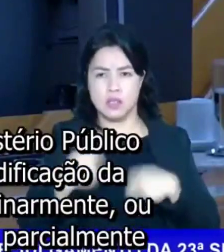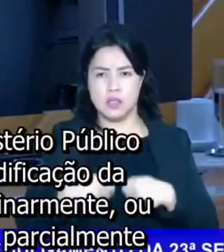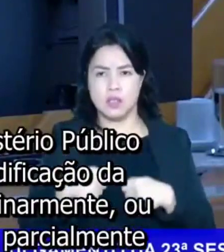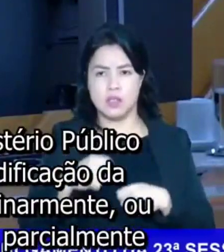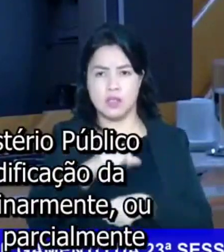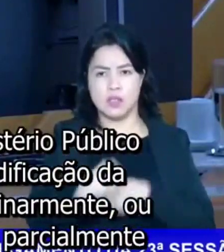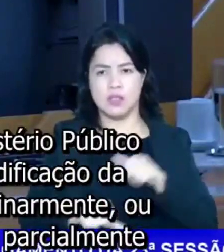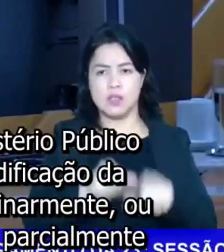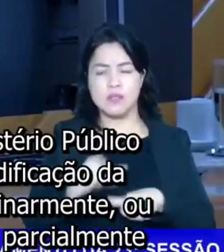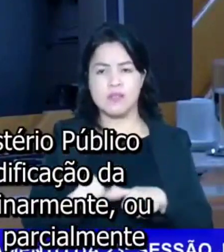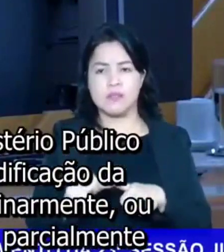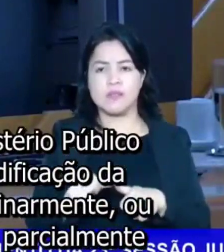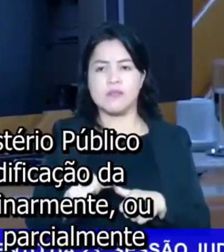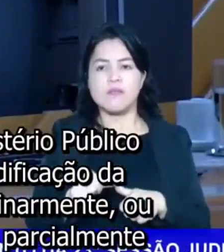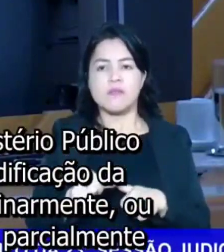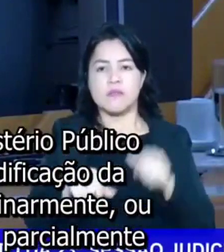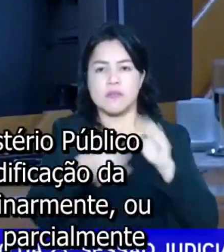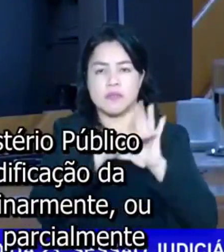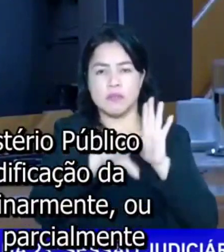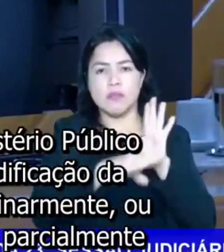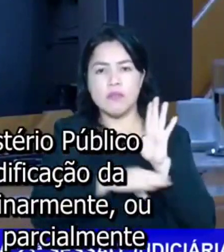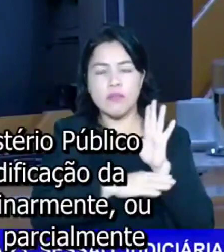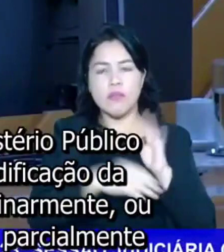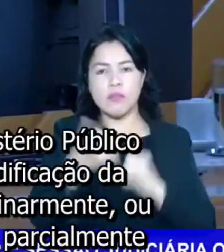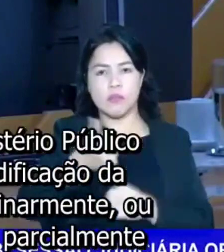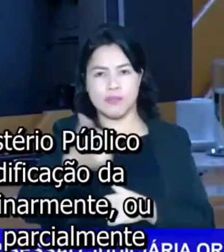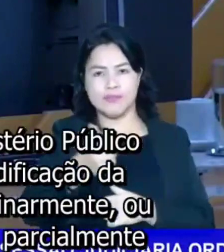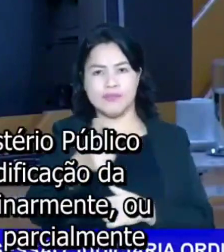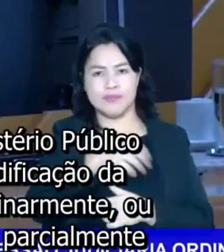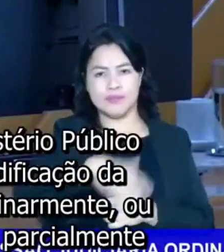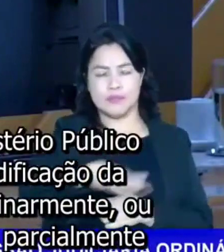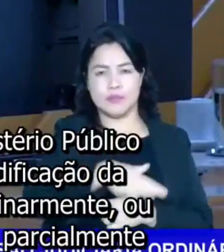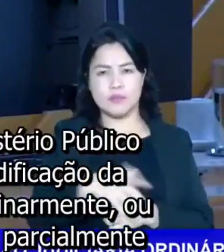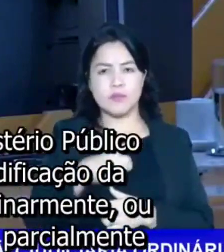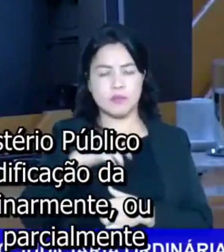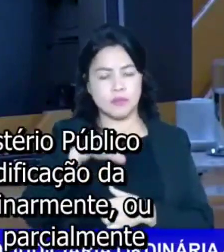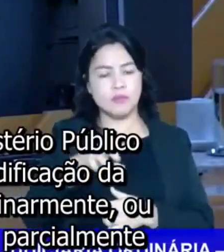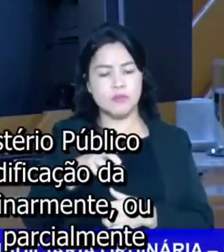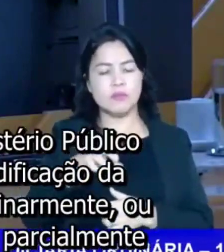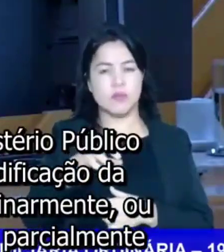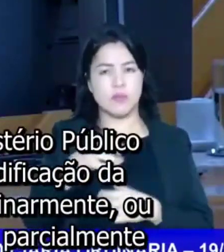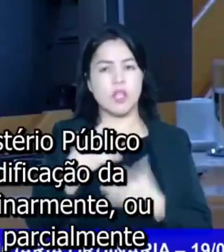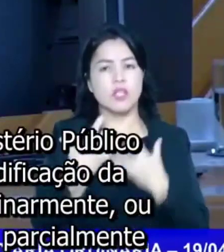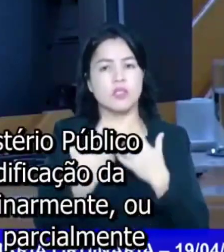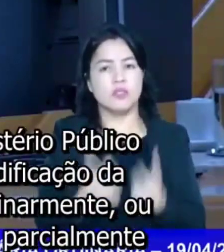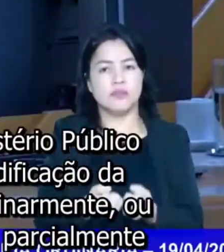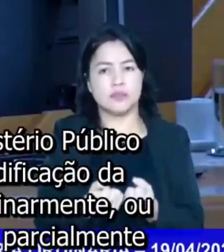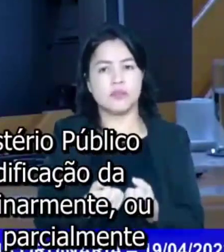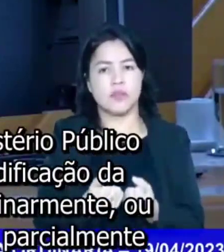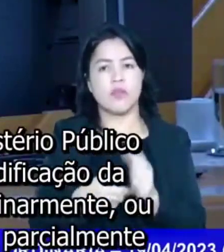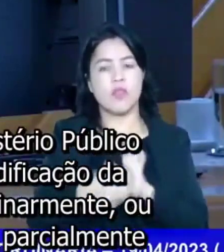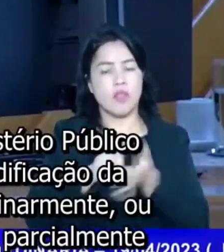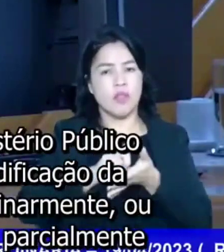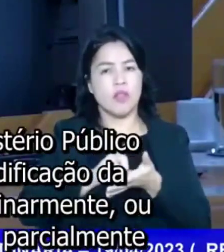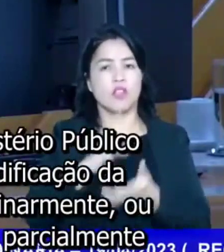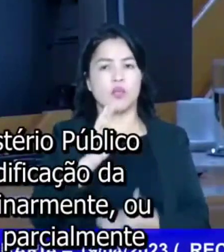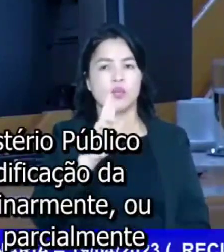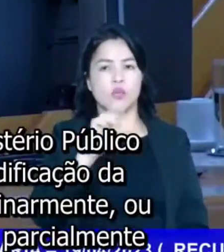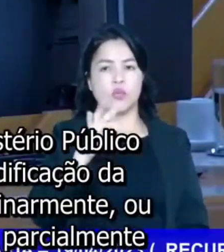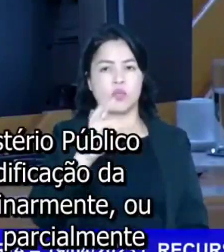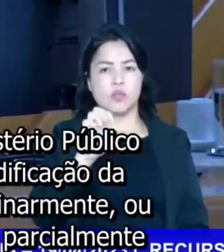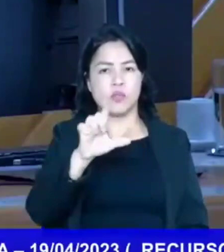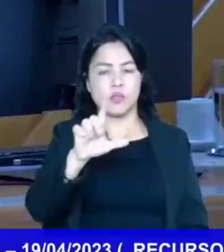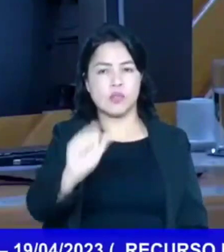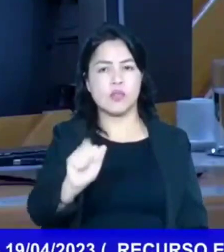de modificação da decisão de primeira instância, o que foi acolhido liminarmente, ou melhor, em antecipação de tutela recursal,